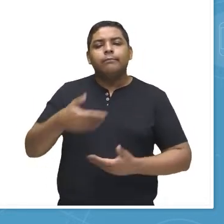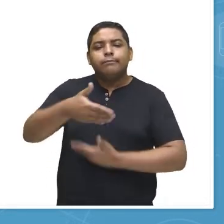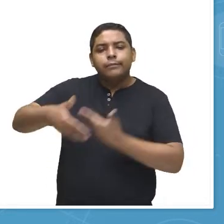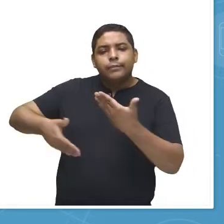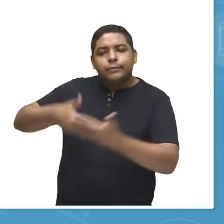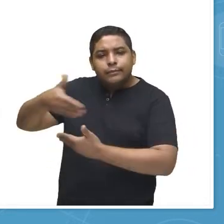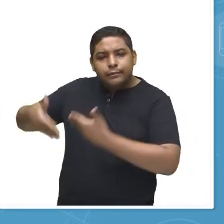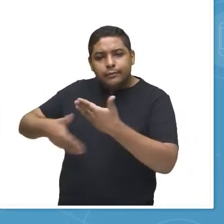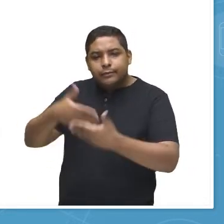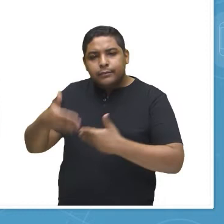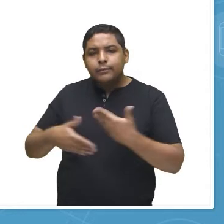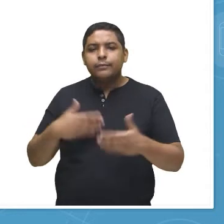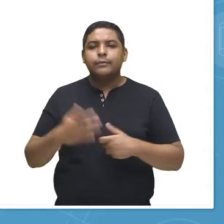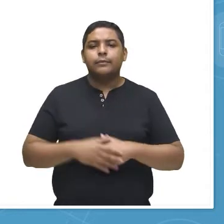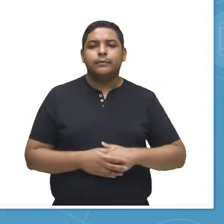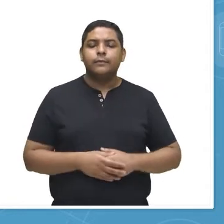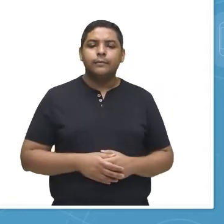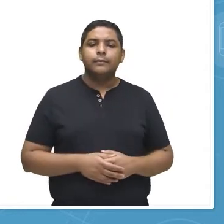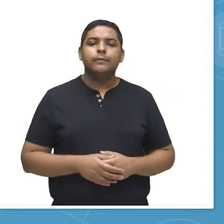regional, centros